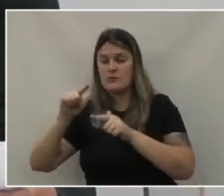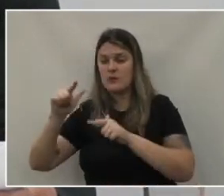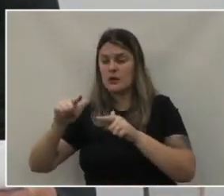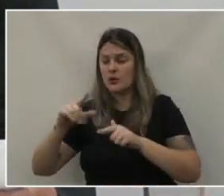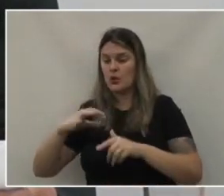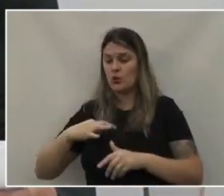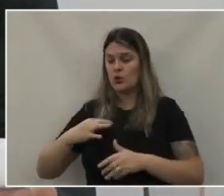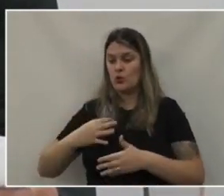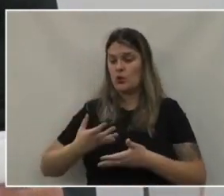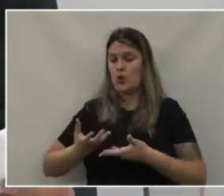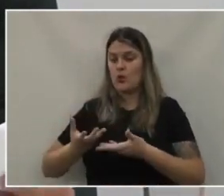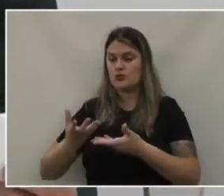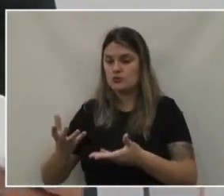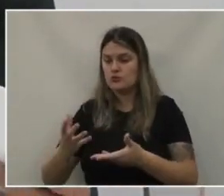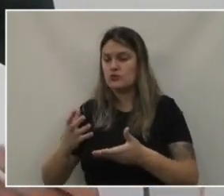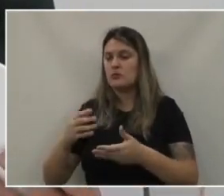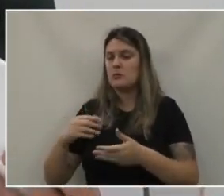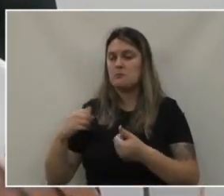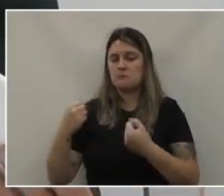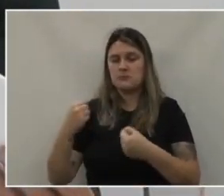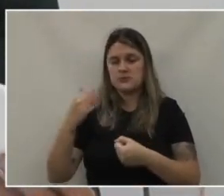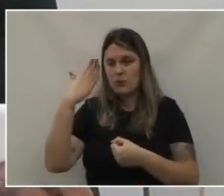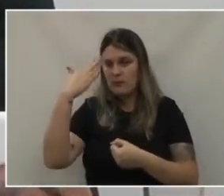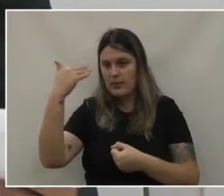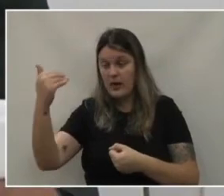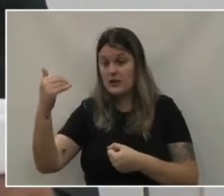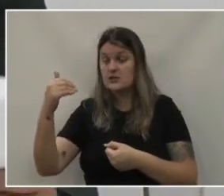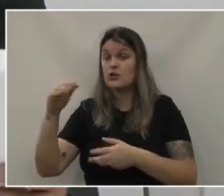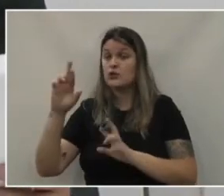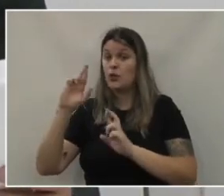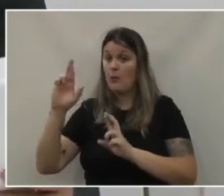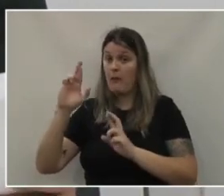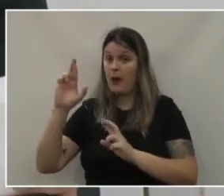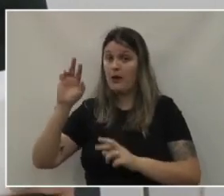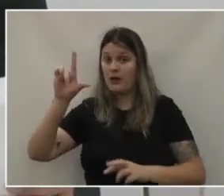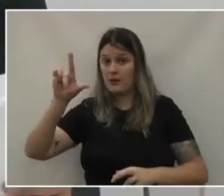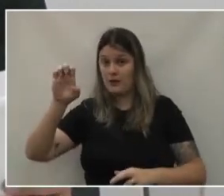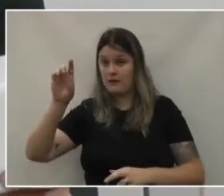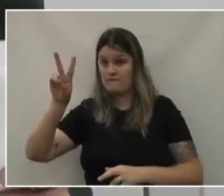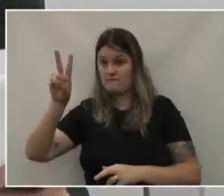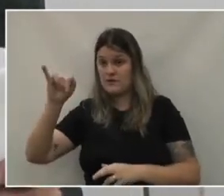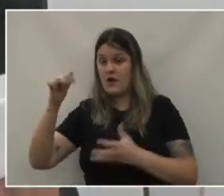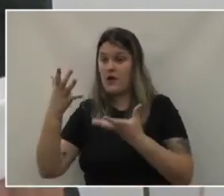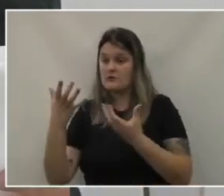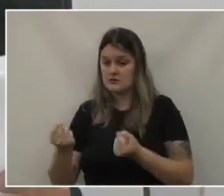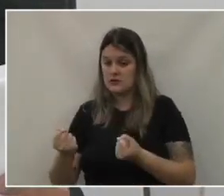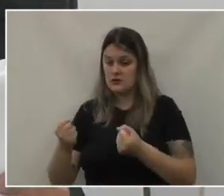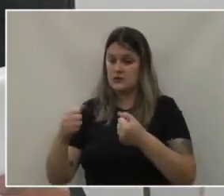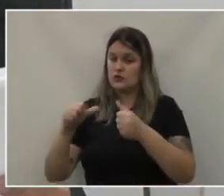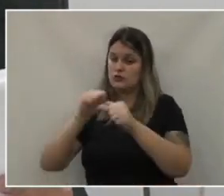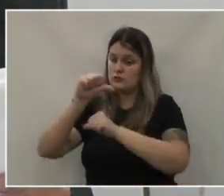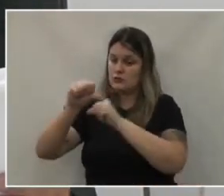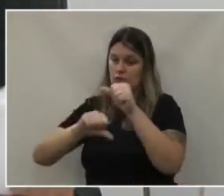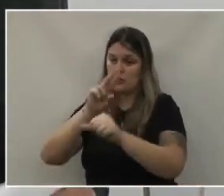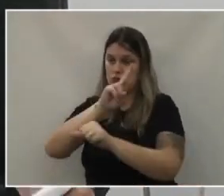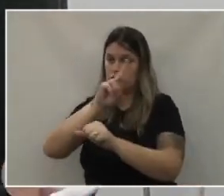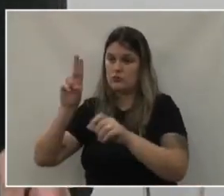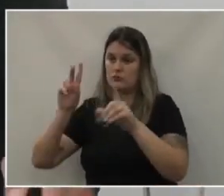outra placa, né, com outro nome naquele conjunto. Esperamos que sejamos atendidos e que venha a ser trocado aquele nome.